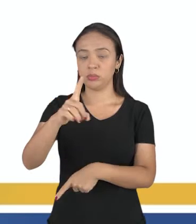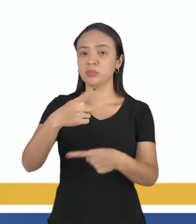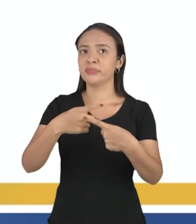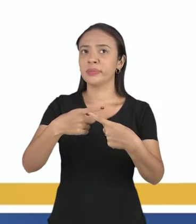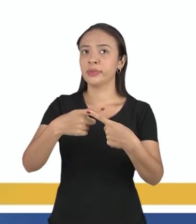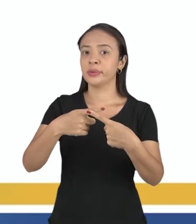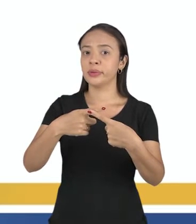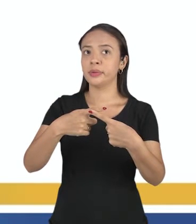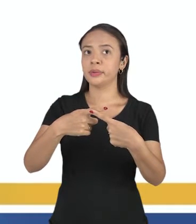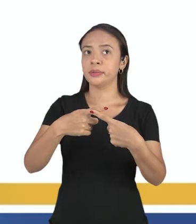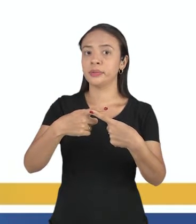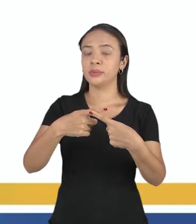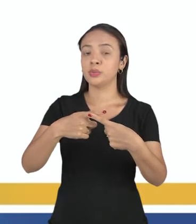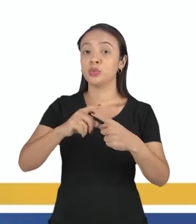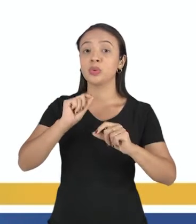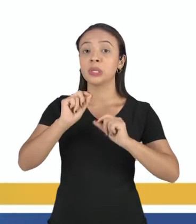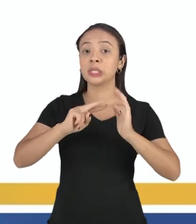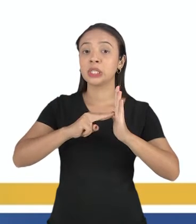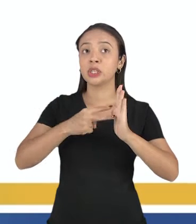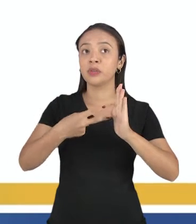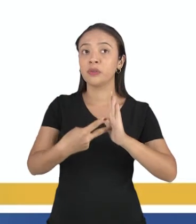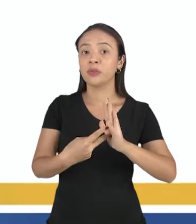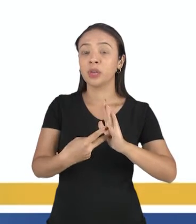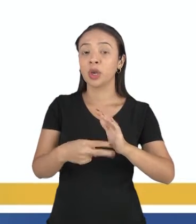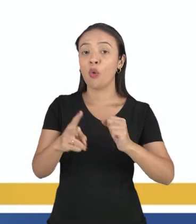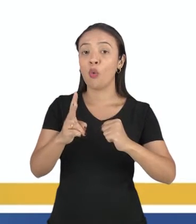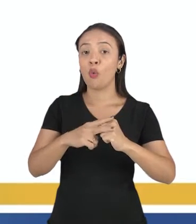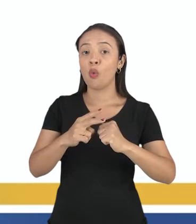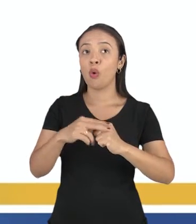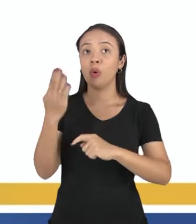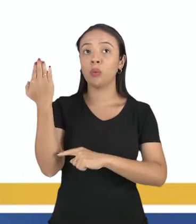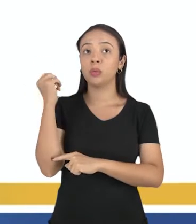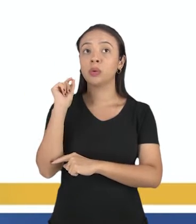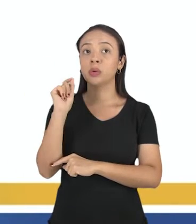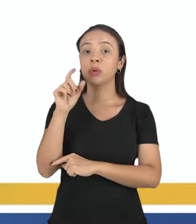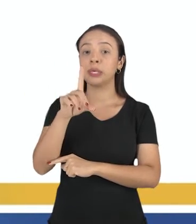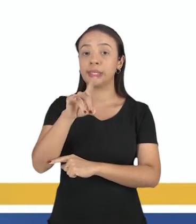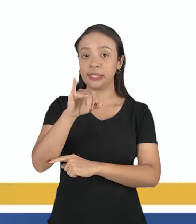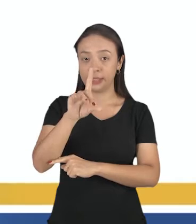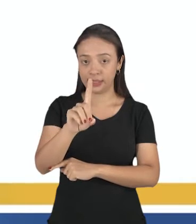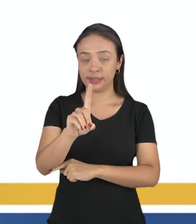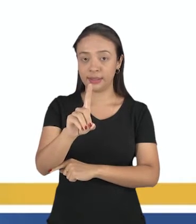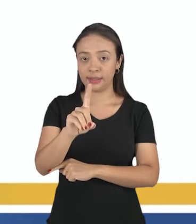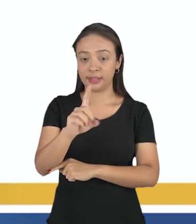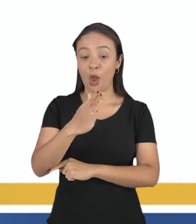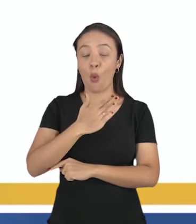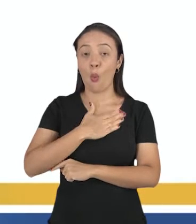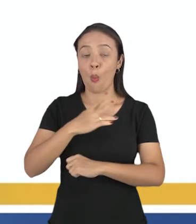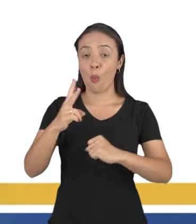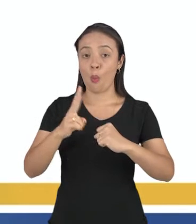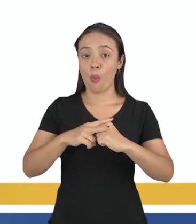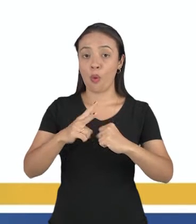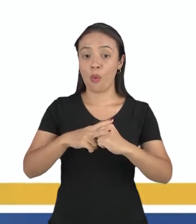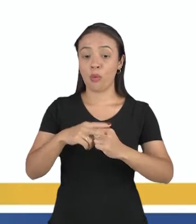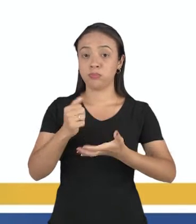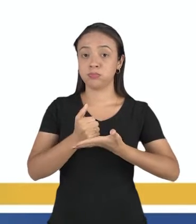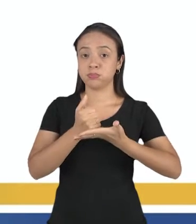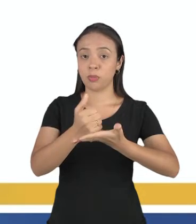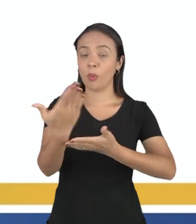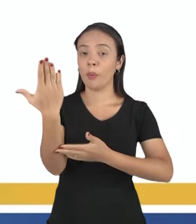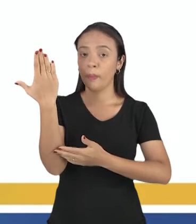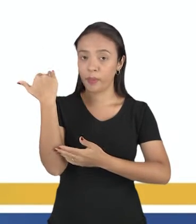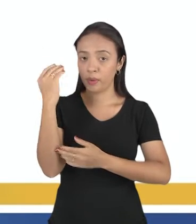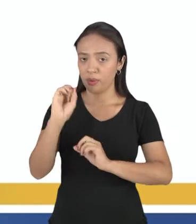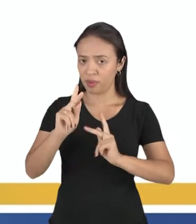Porque o que indica que ele está no passado é o did, é o meu auxiliar do